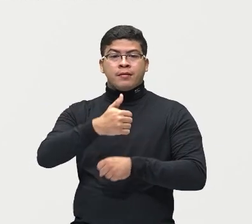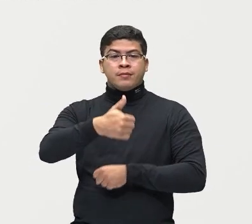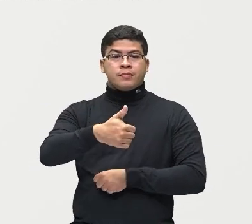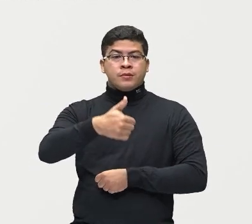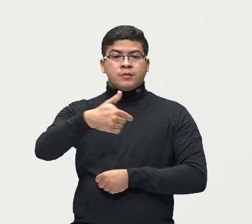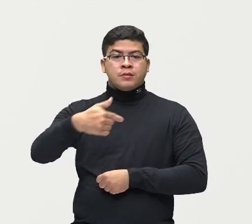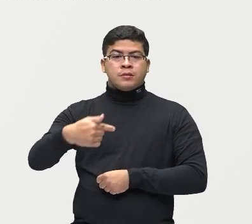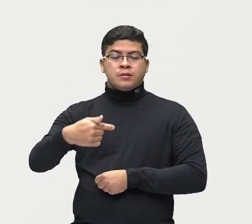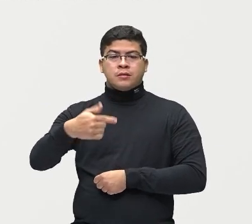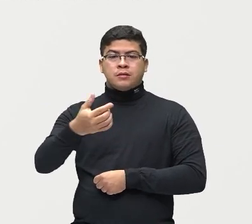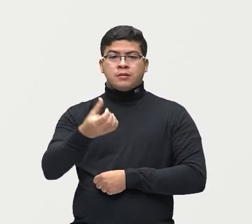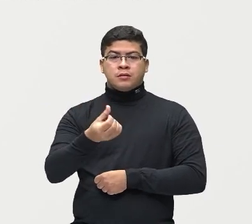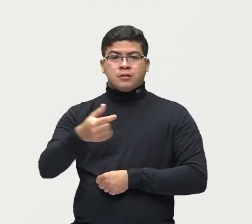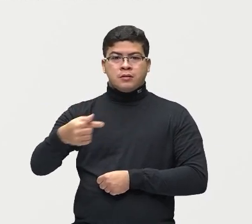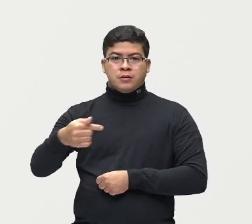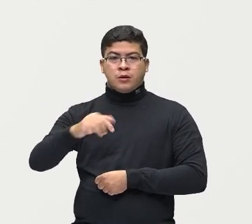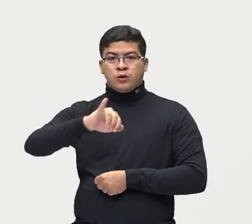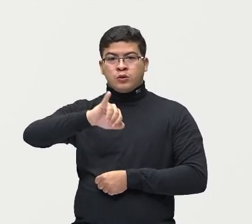1767,